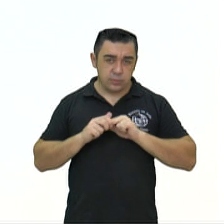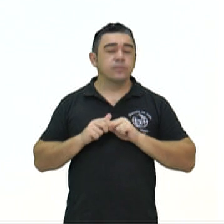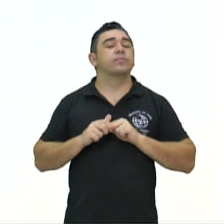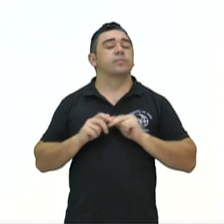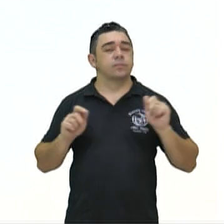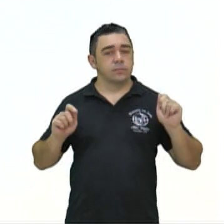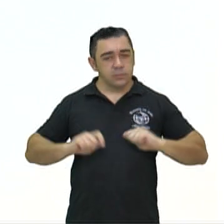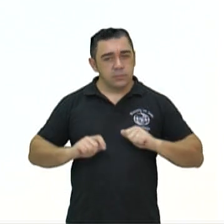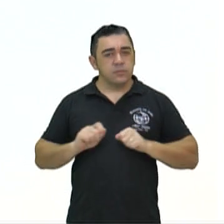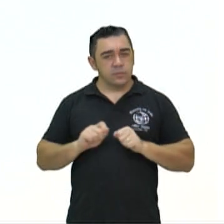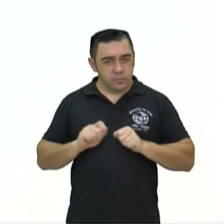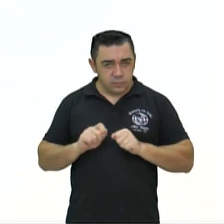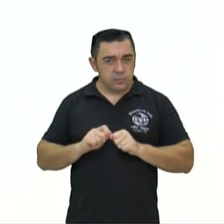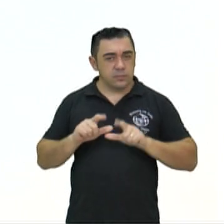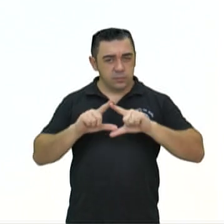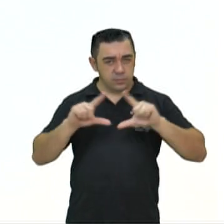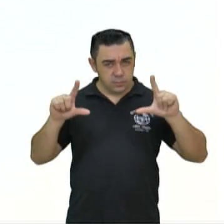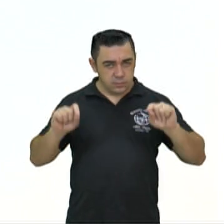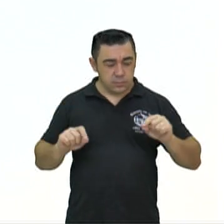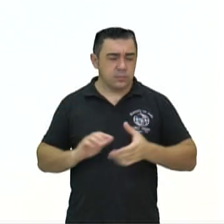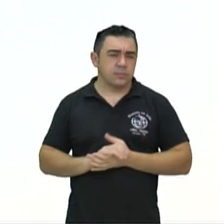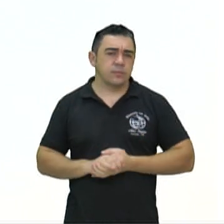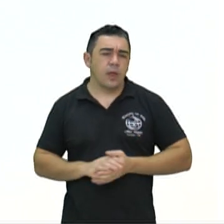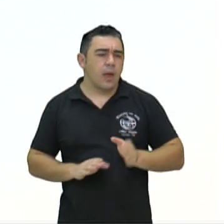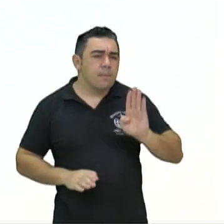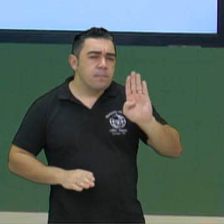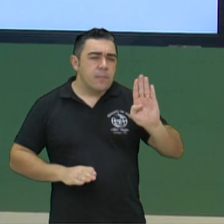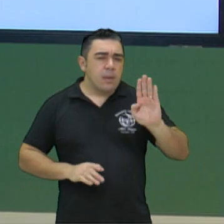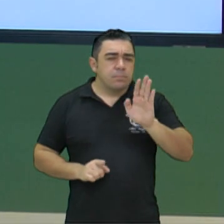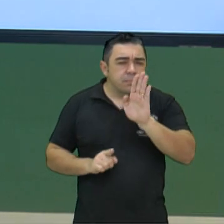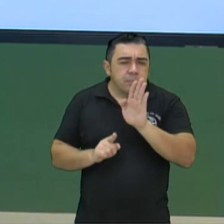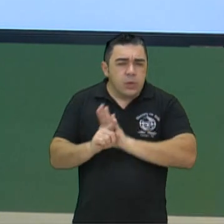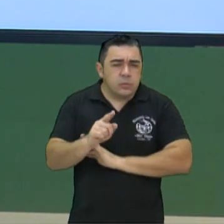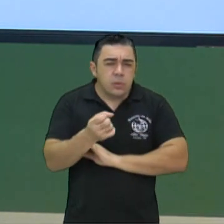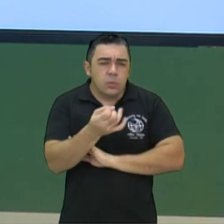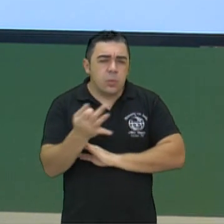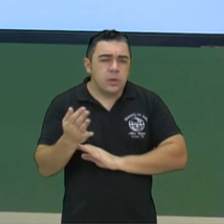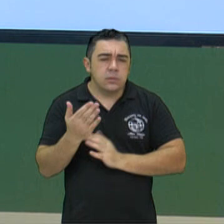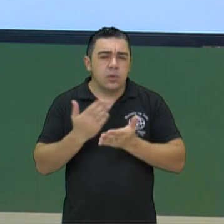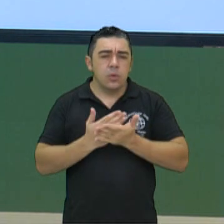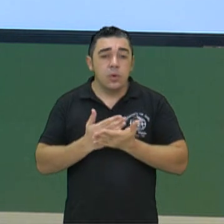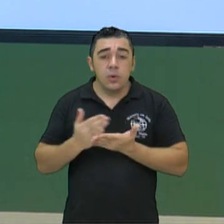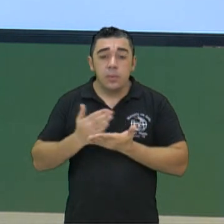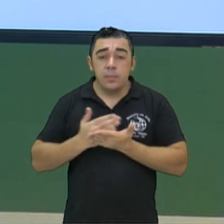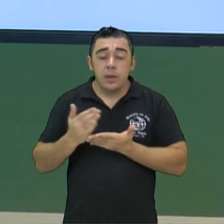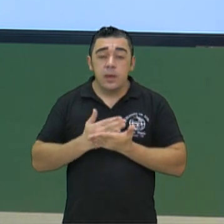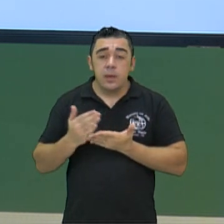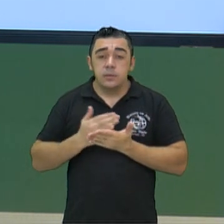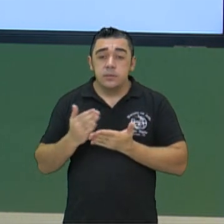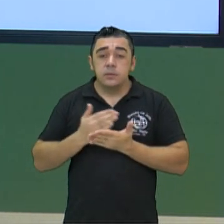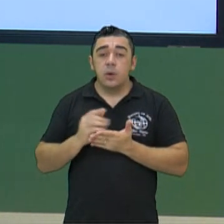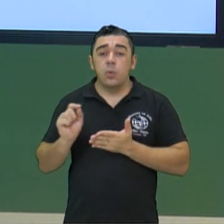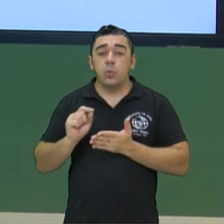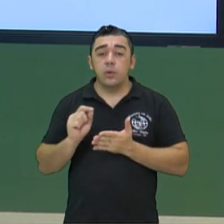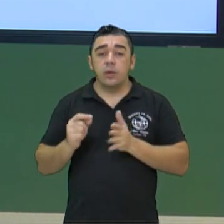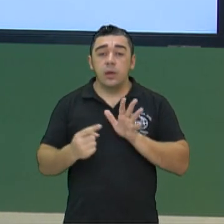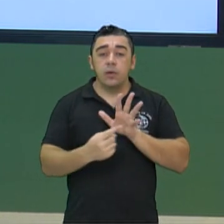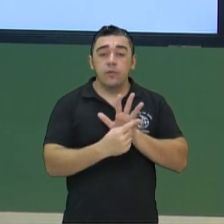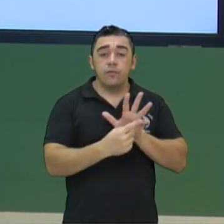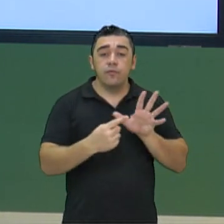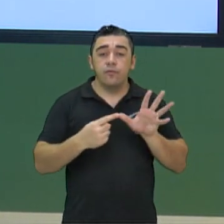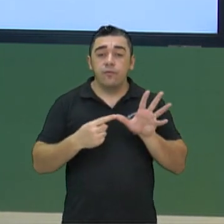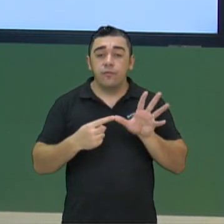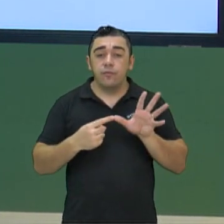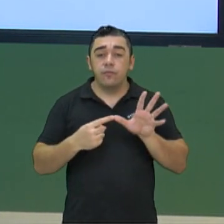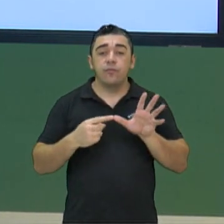da nossa formulazinha. E a letra B? Quantas começam por vogal? Olha aí, agora